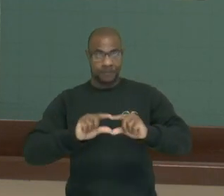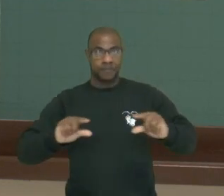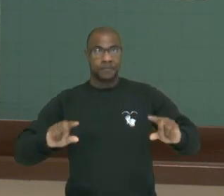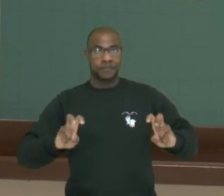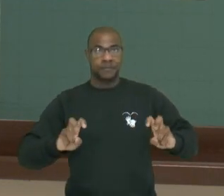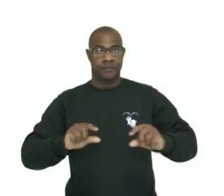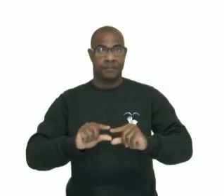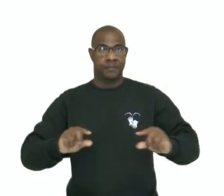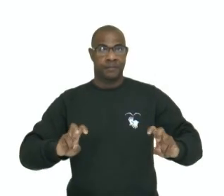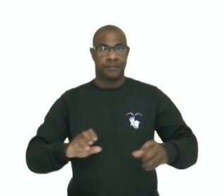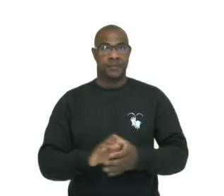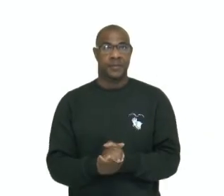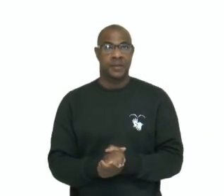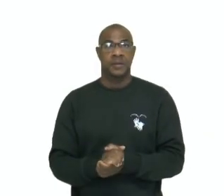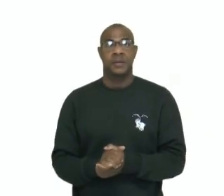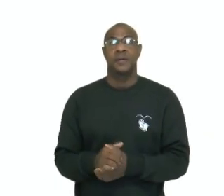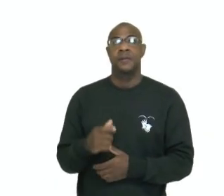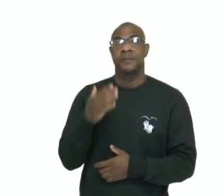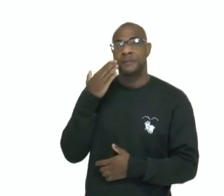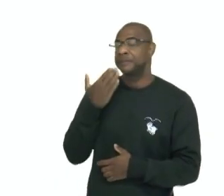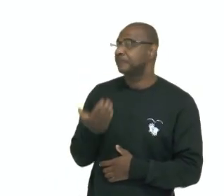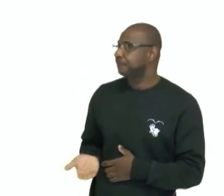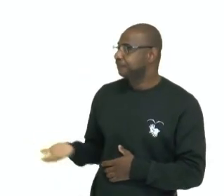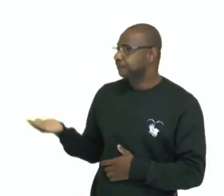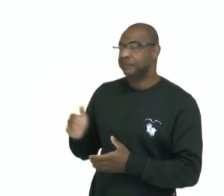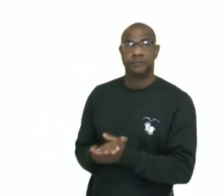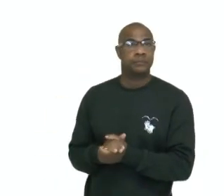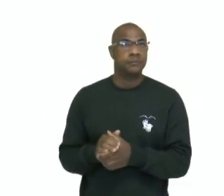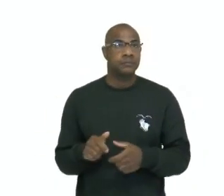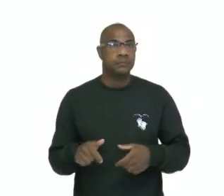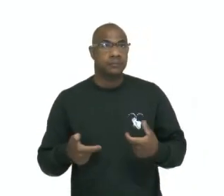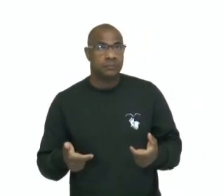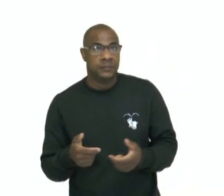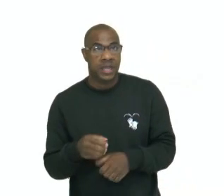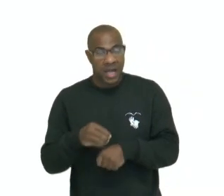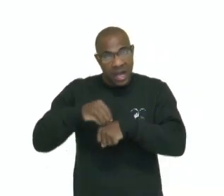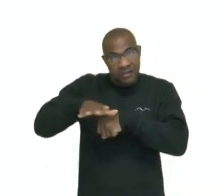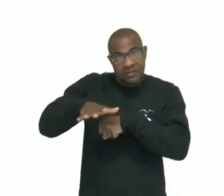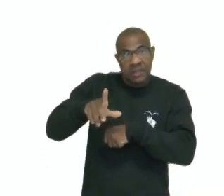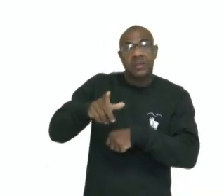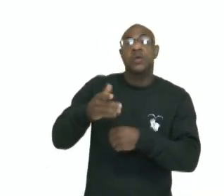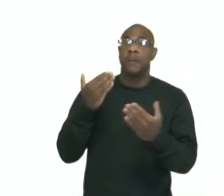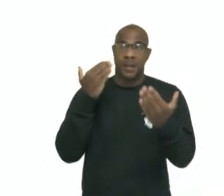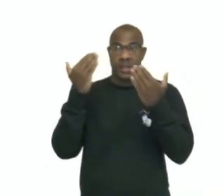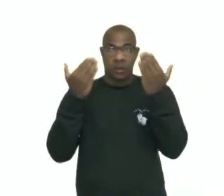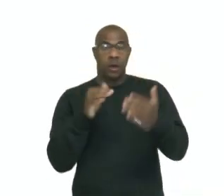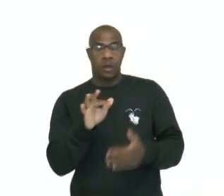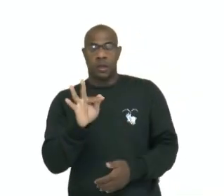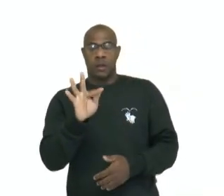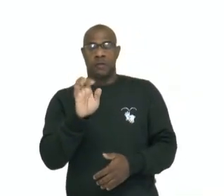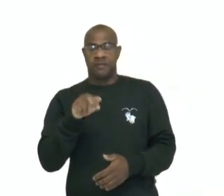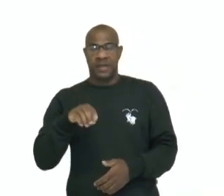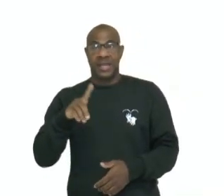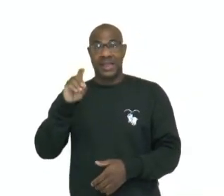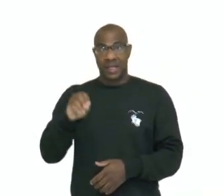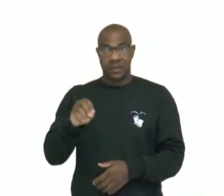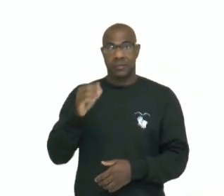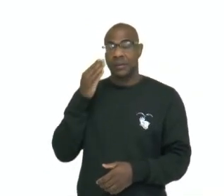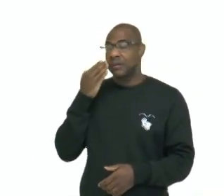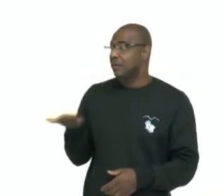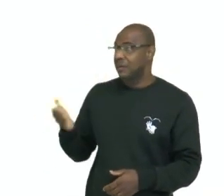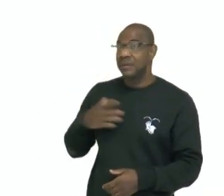A dica é do psicólogo especializado em orientação vocacional, Fernando Aguiar. Optar por uma profissão